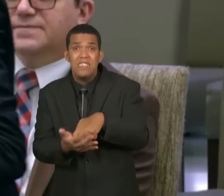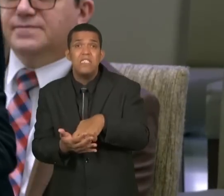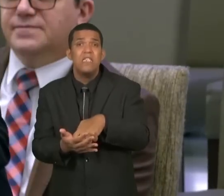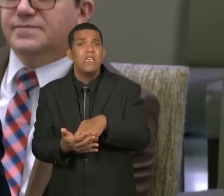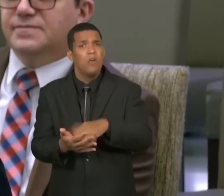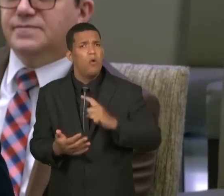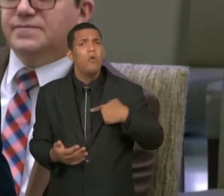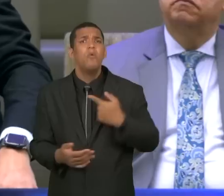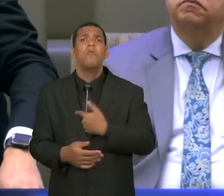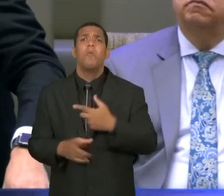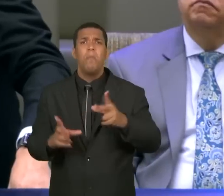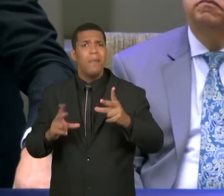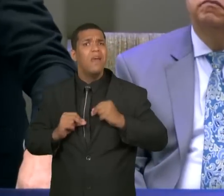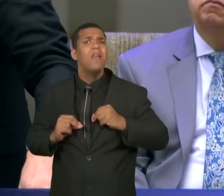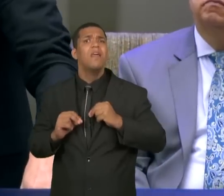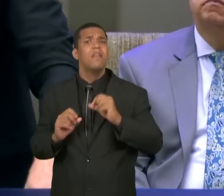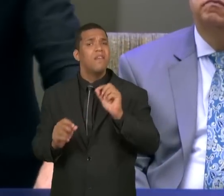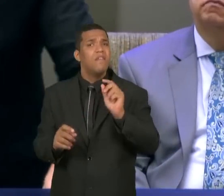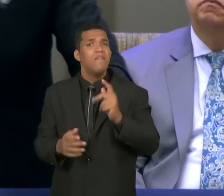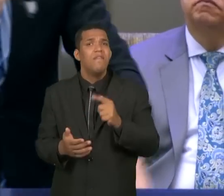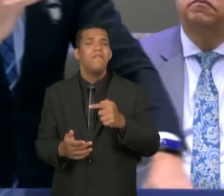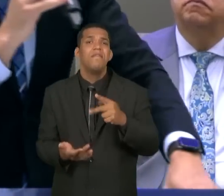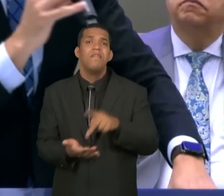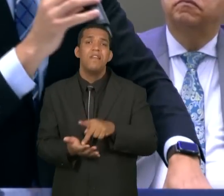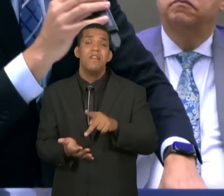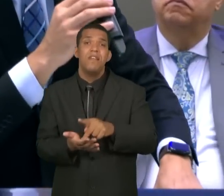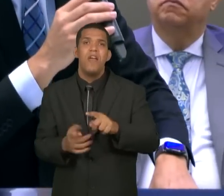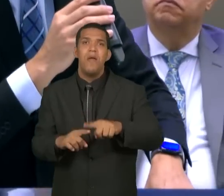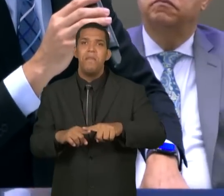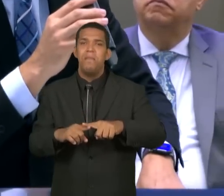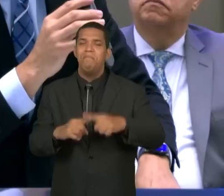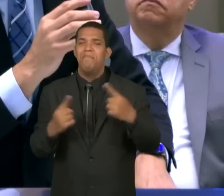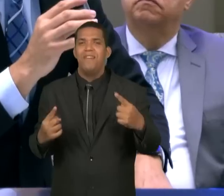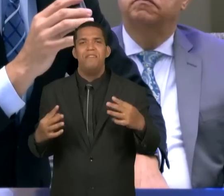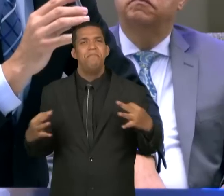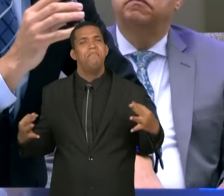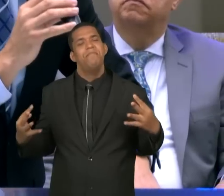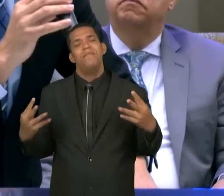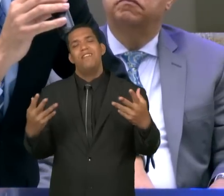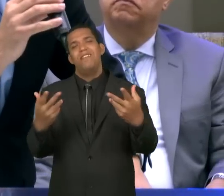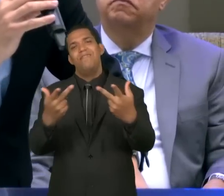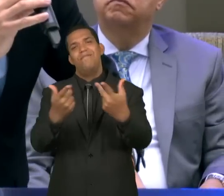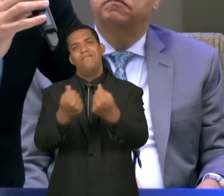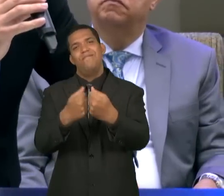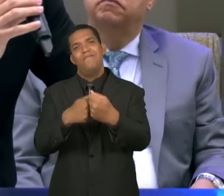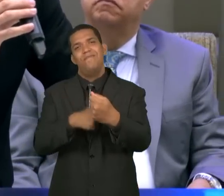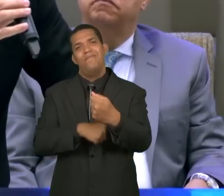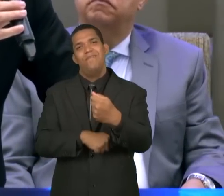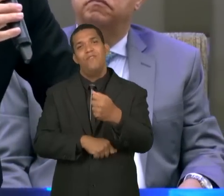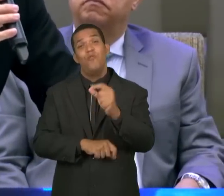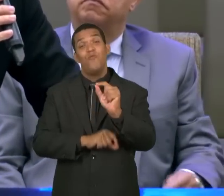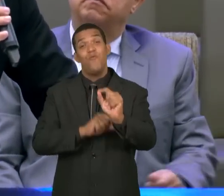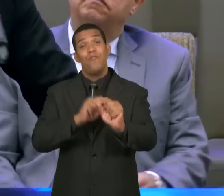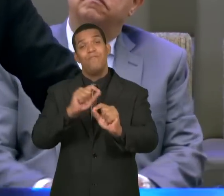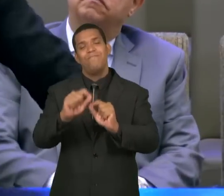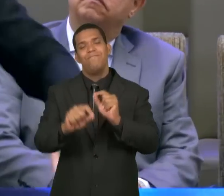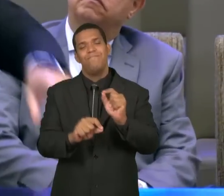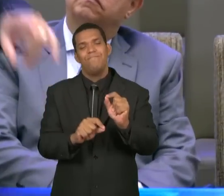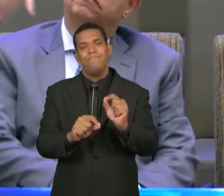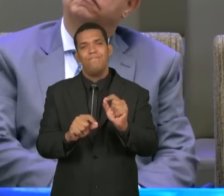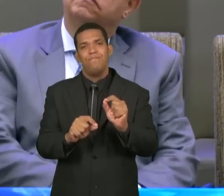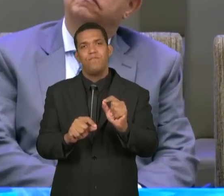merecíamos Mas isso é incrível demais apesar disso